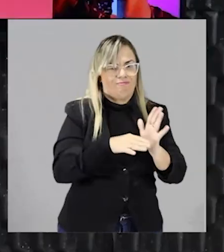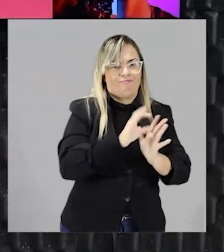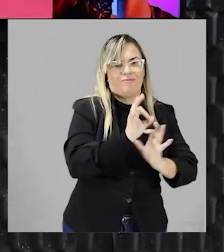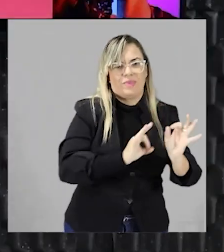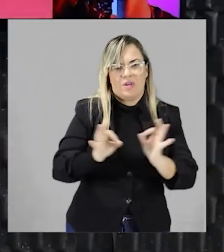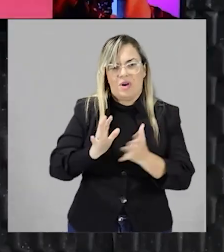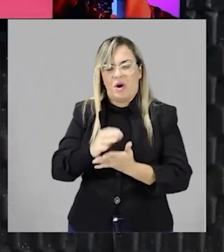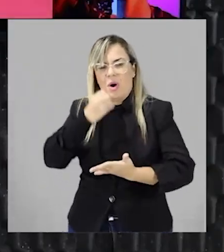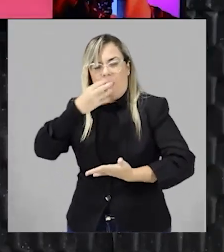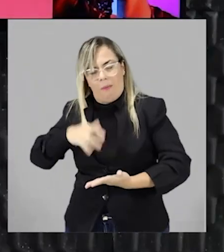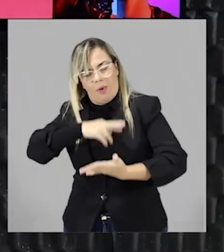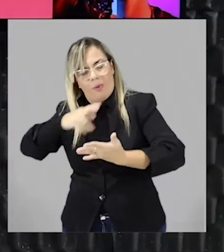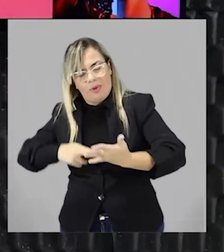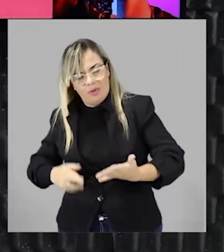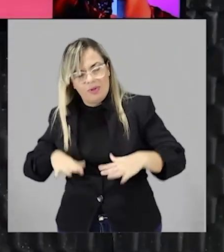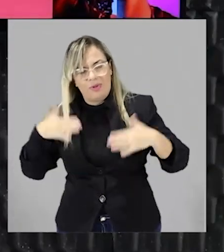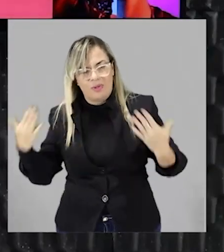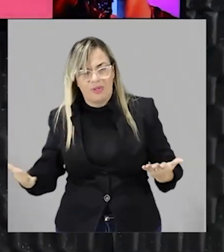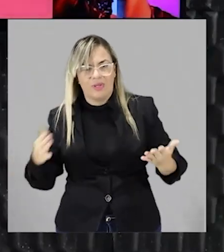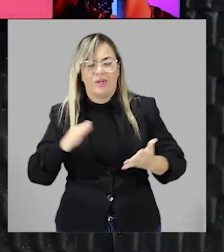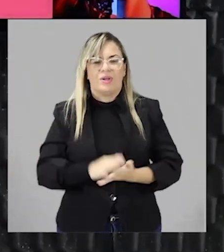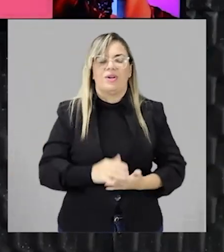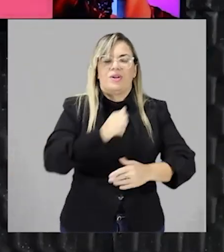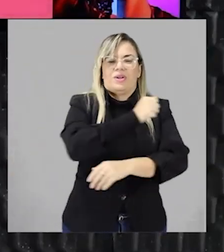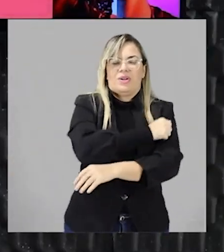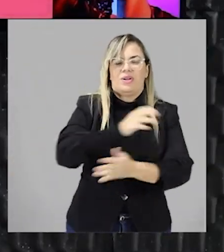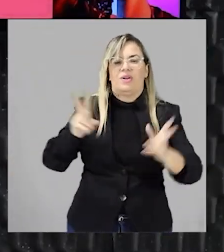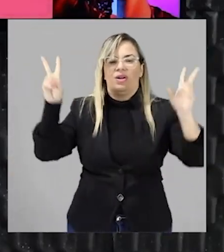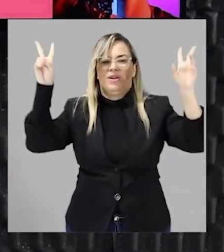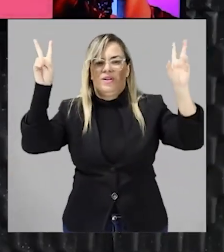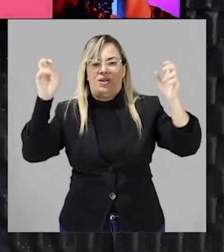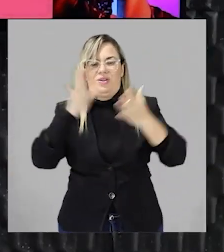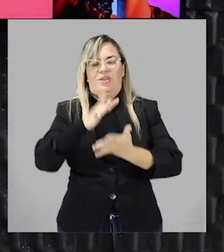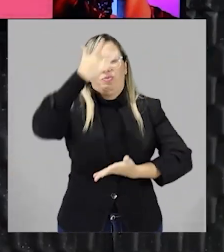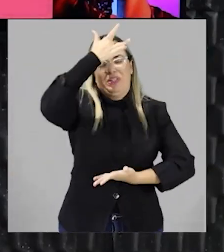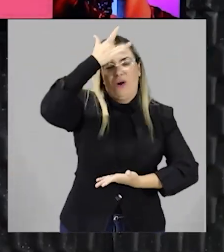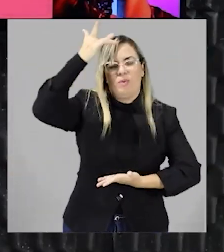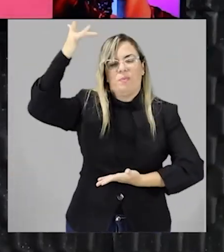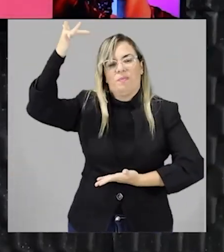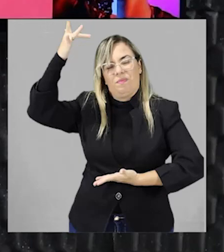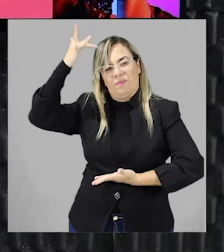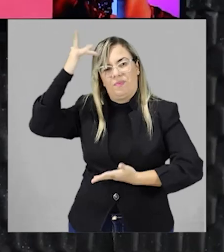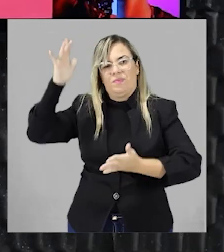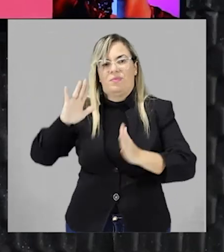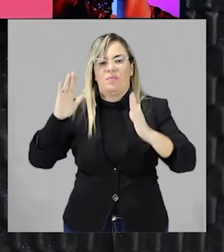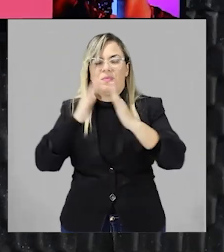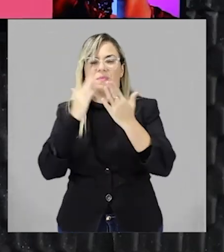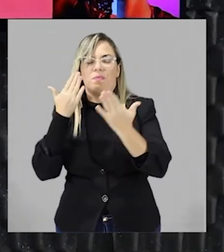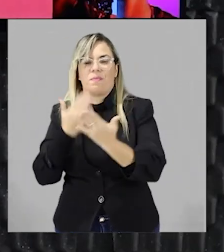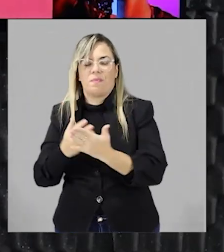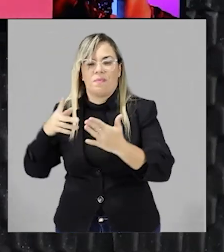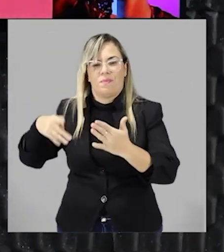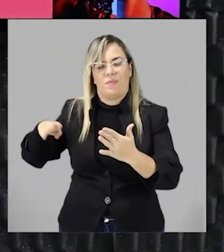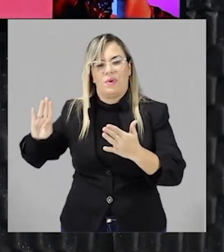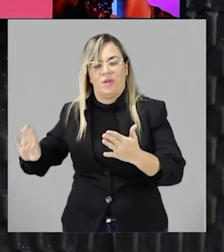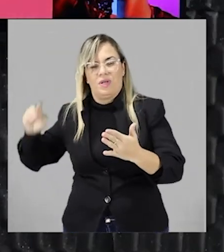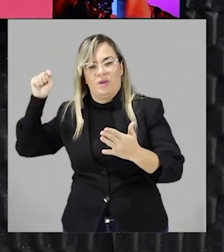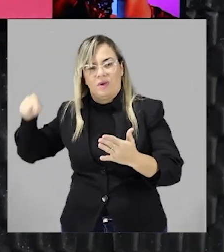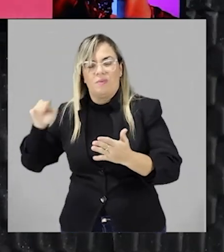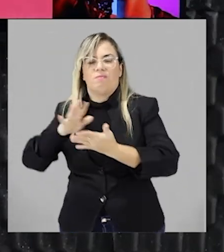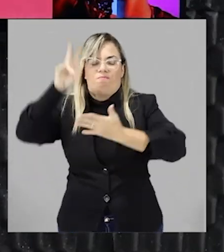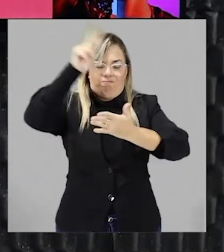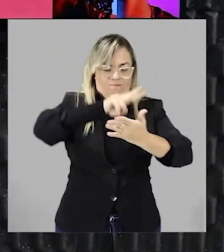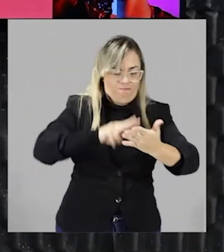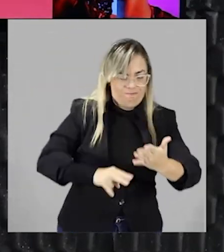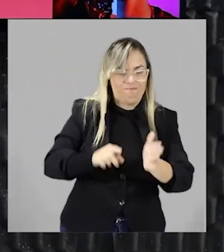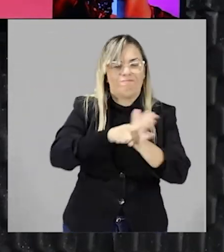redação. Então é isso, turma. O tema desse ano é saúde mental nas escolas públicas. Portanto, leiam,